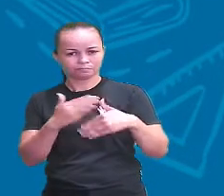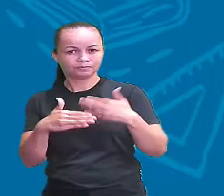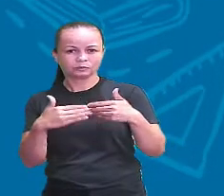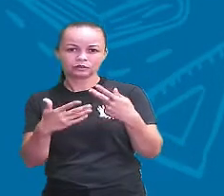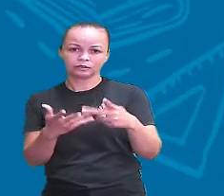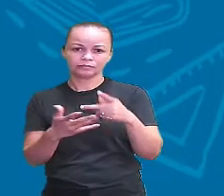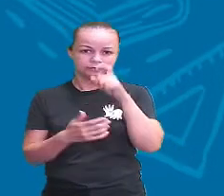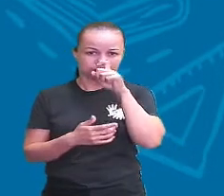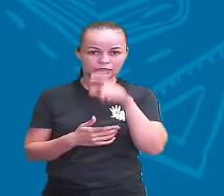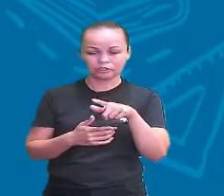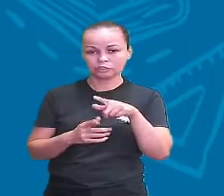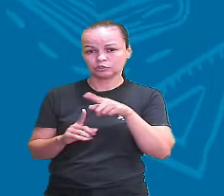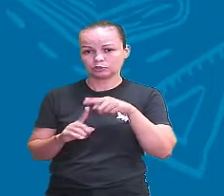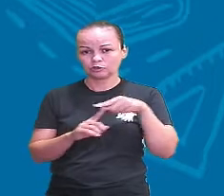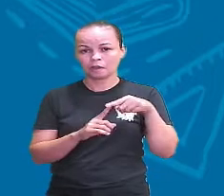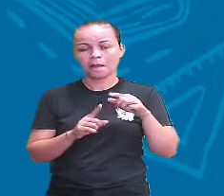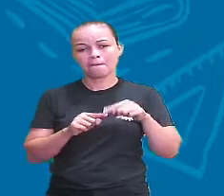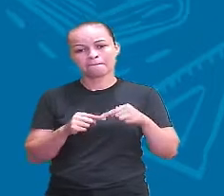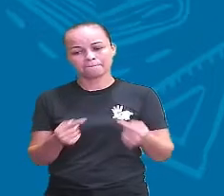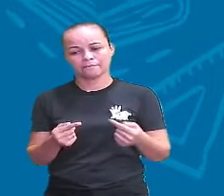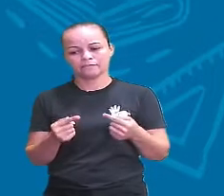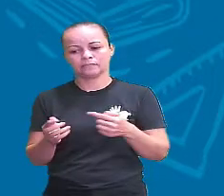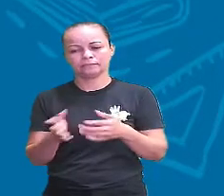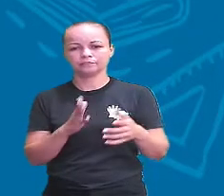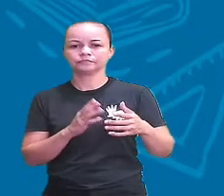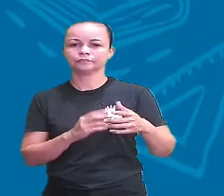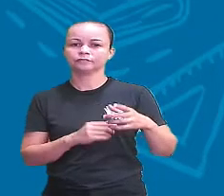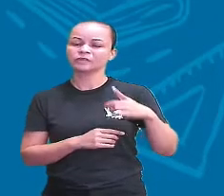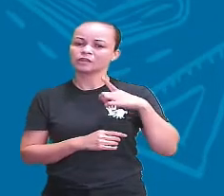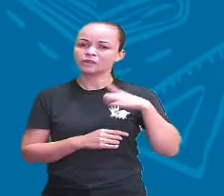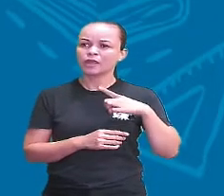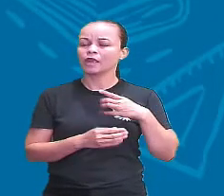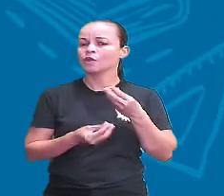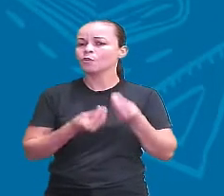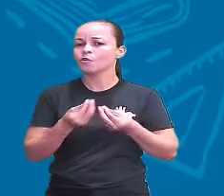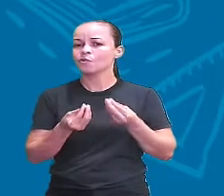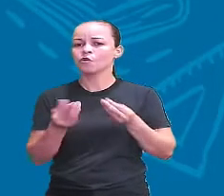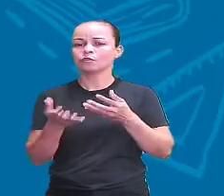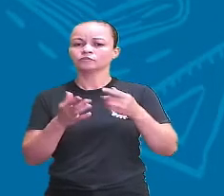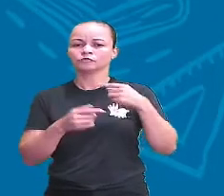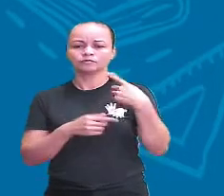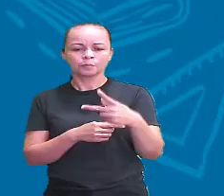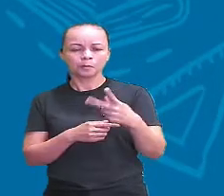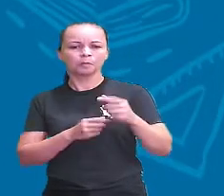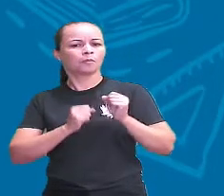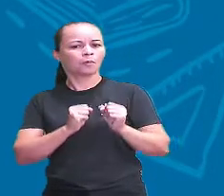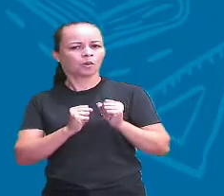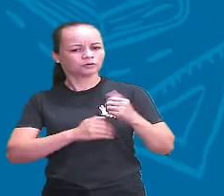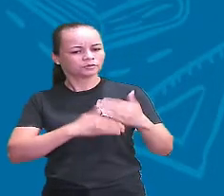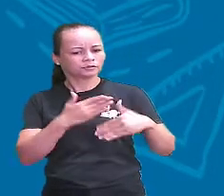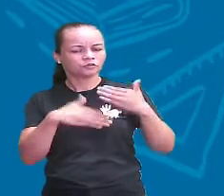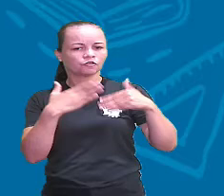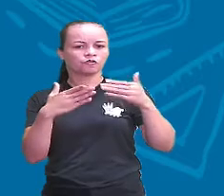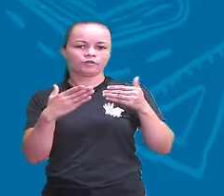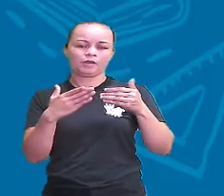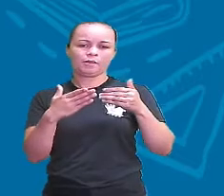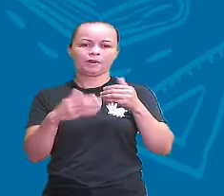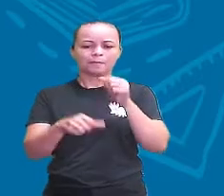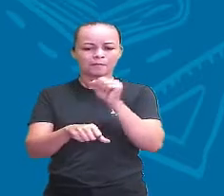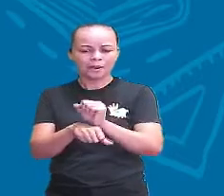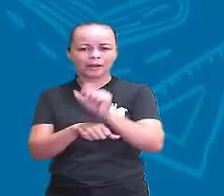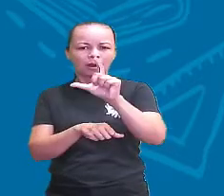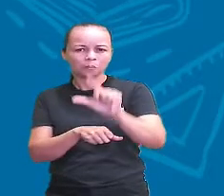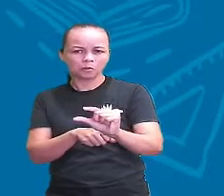esse tipo de lixo. Mas existe um jeito que você pode desenvolver para amenizar esse impacto.